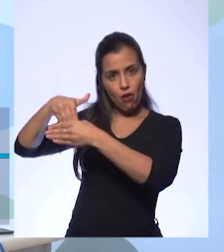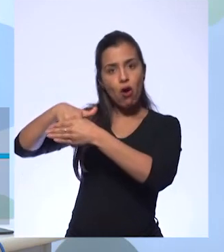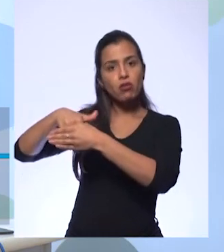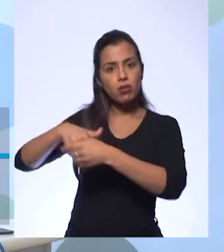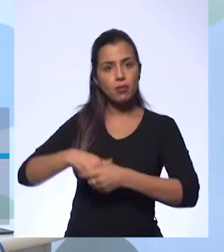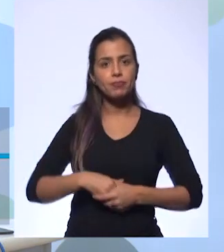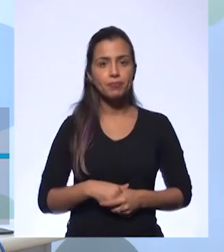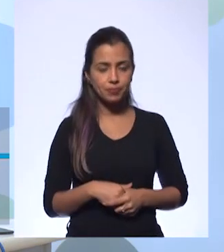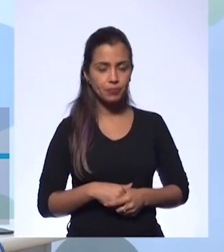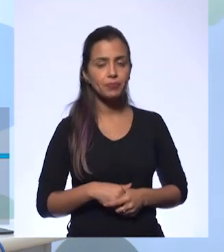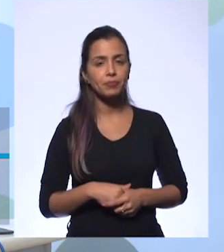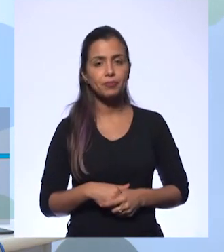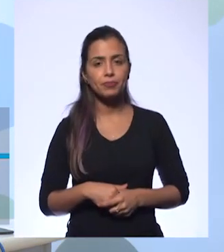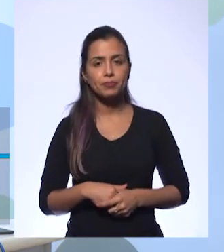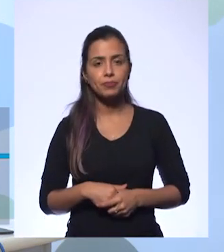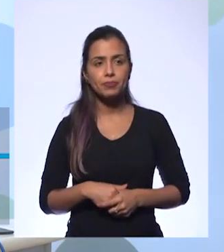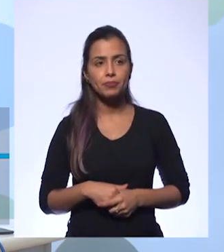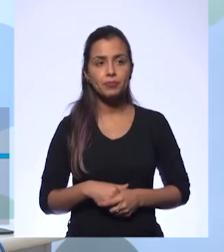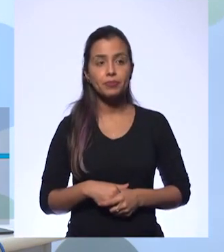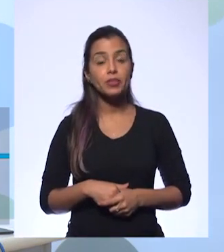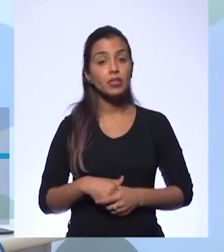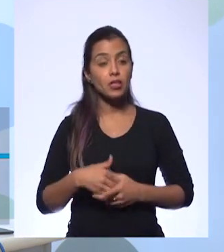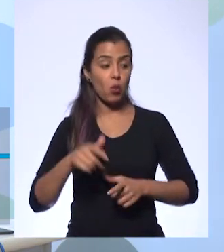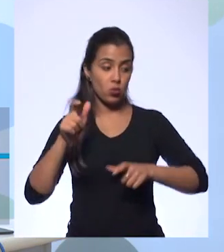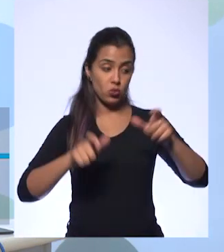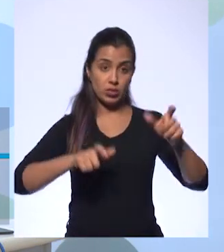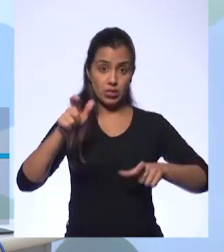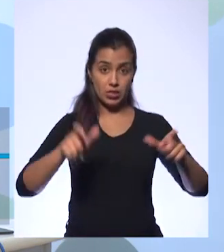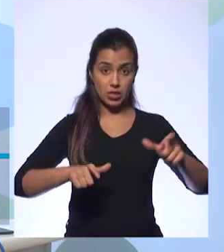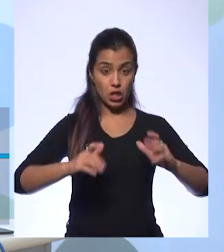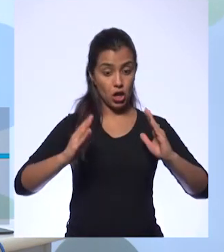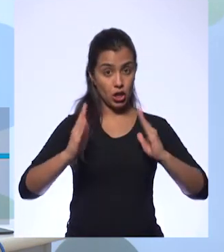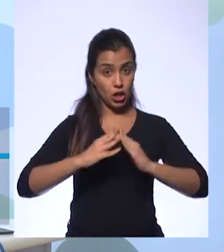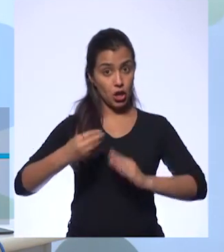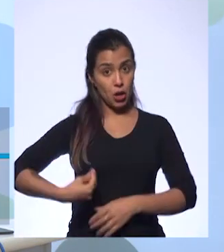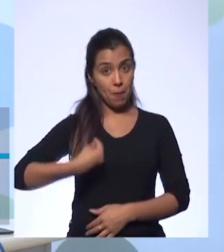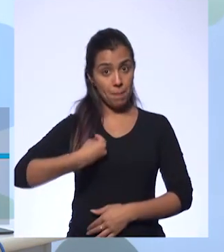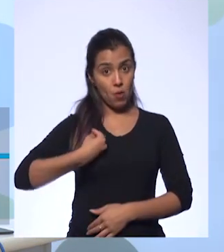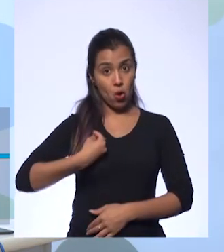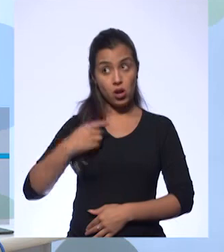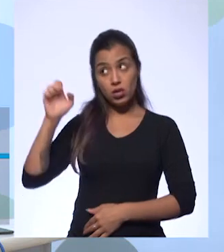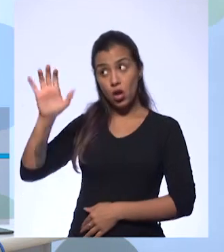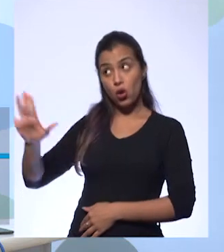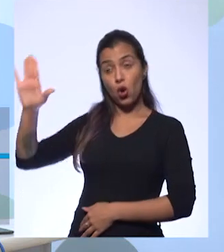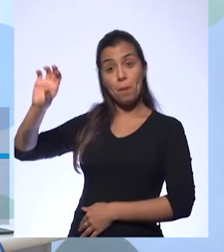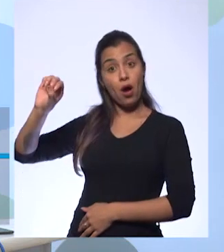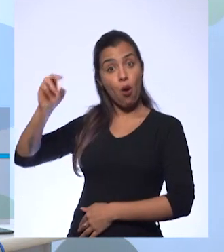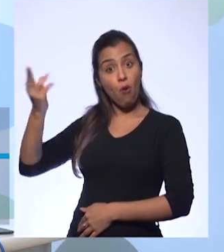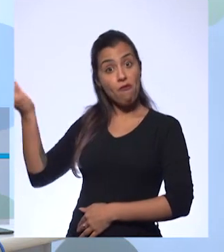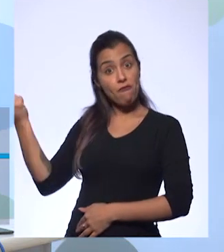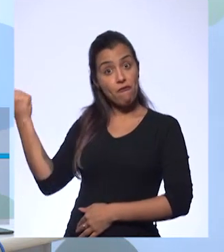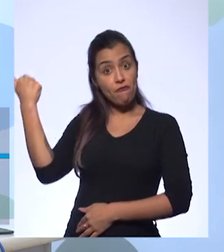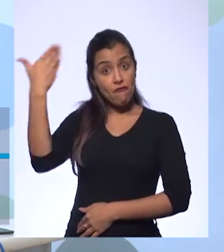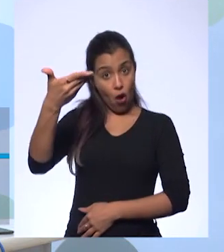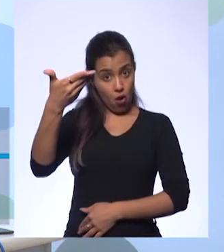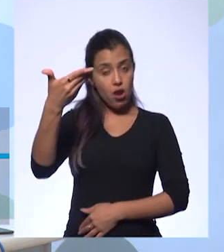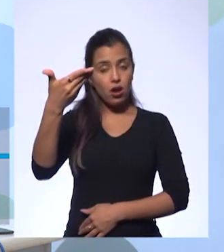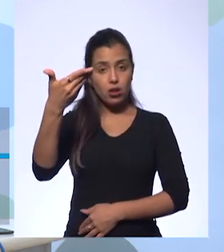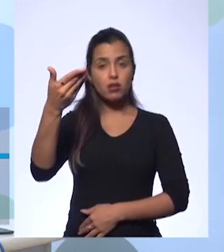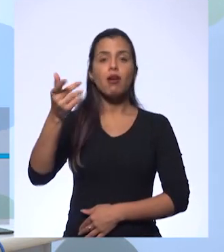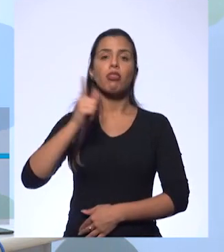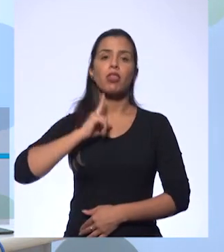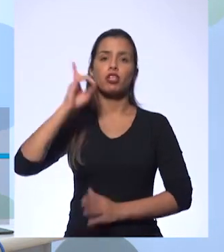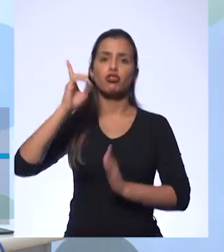Então, é interessante retratar isso aí. Então, tanto os cidadãos que moram na Europa como moram fora da Europa têm direito a votar